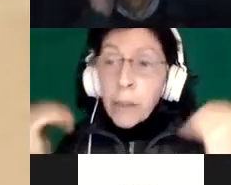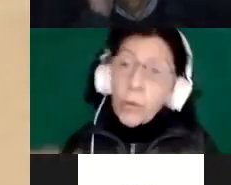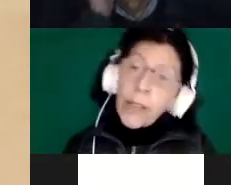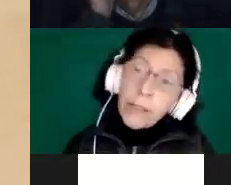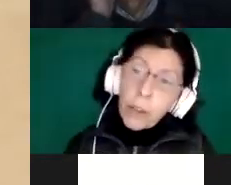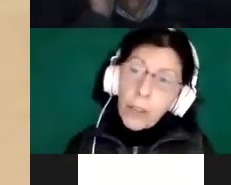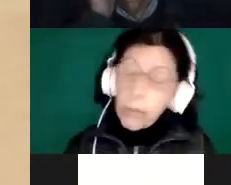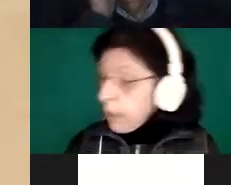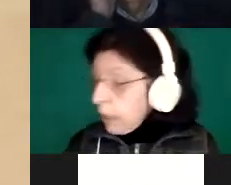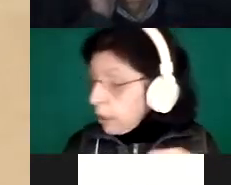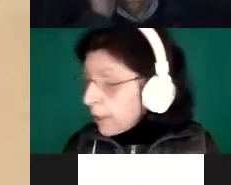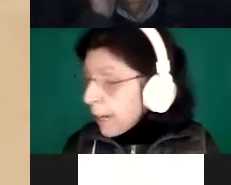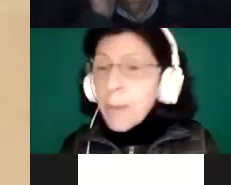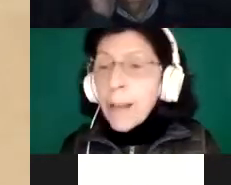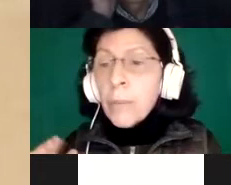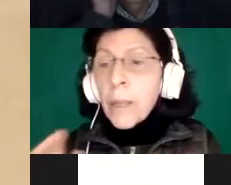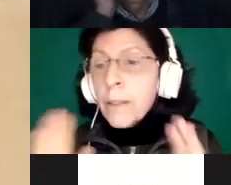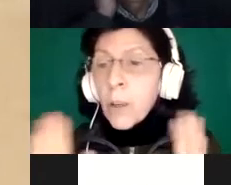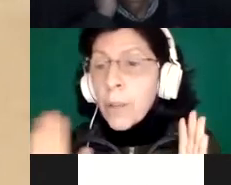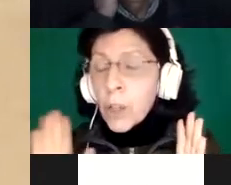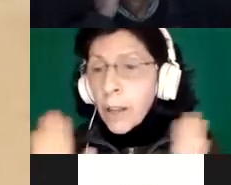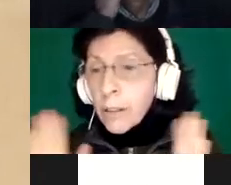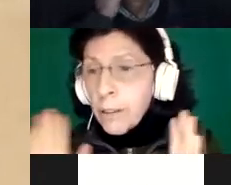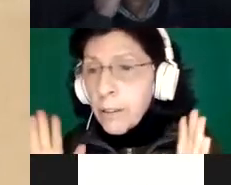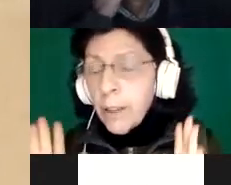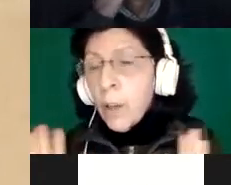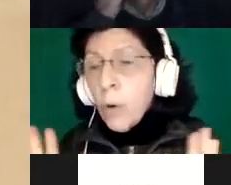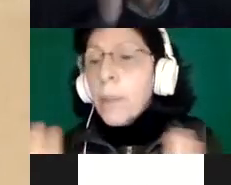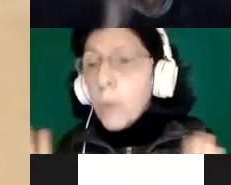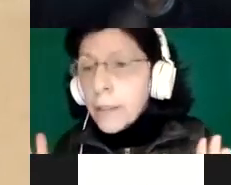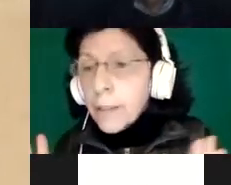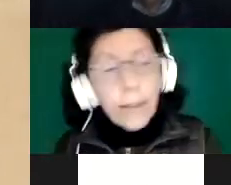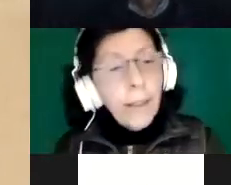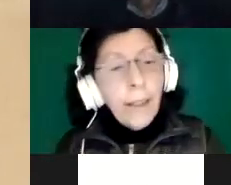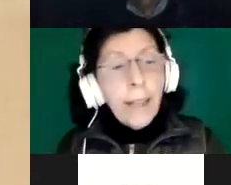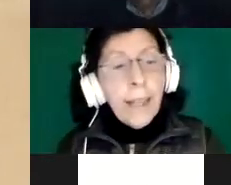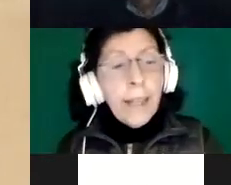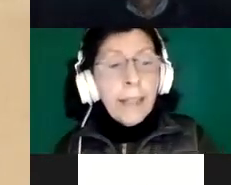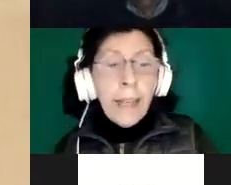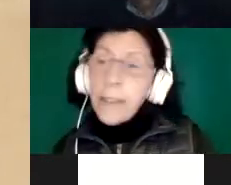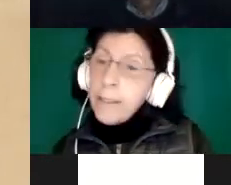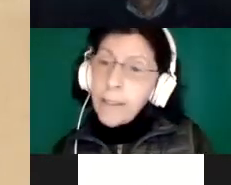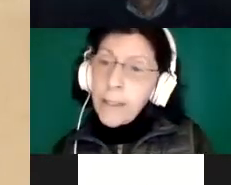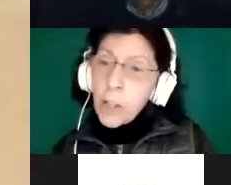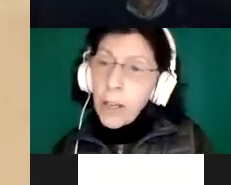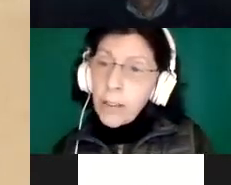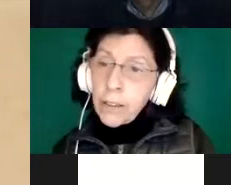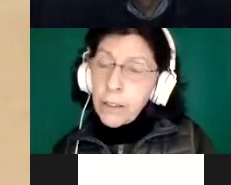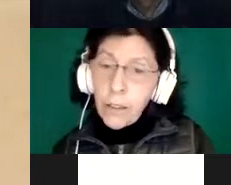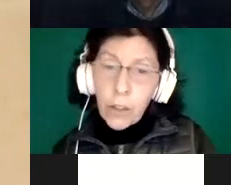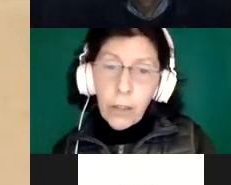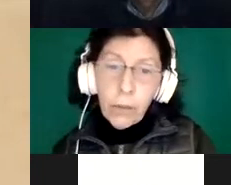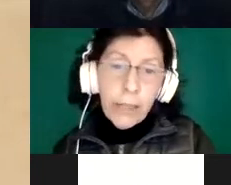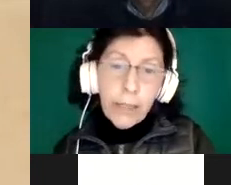para que o detalhe seja lido. E chegámos mais ou menos aqui a uma escala de 1:40, e é essa escala